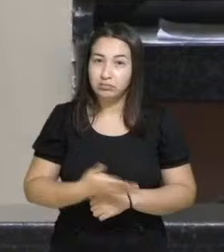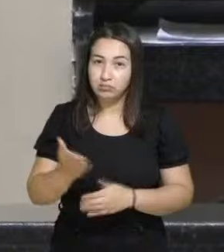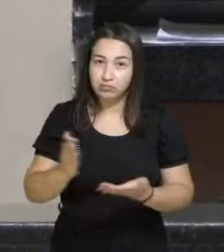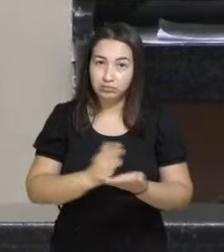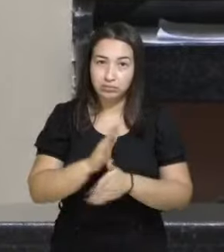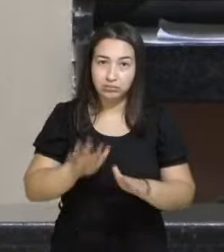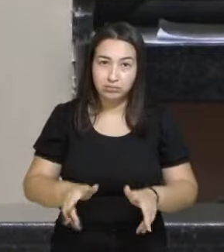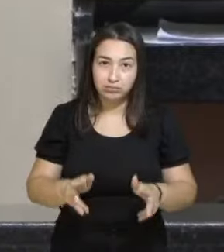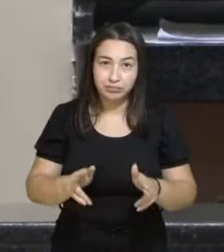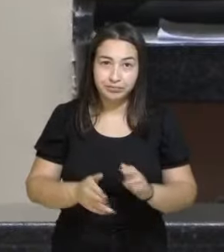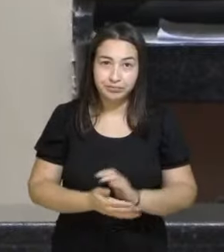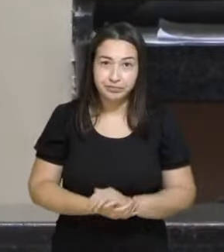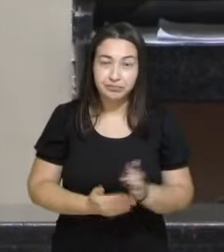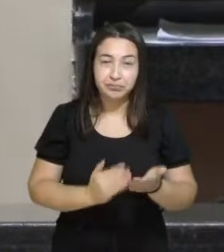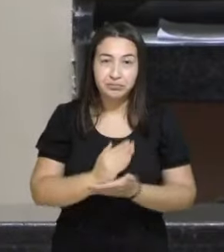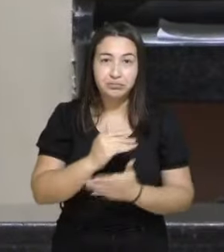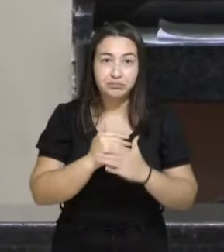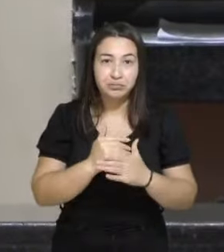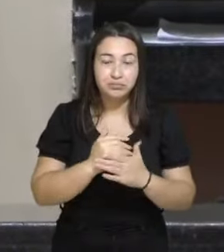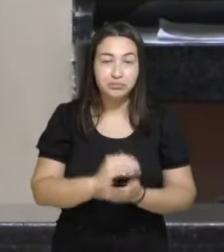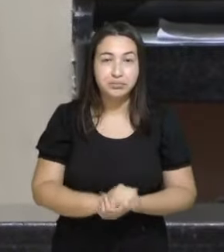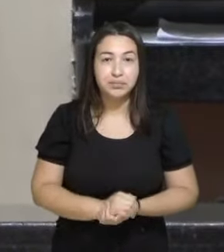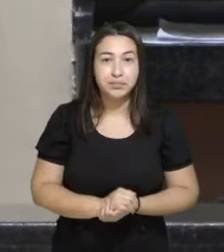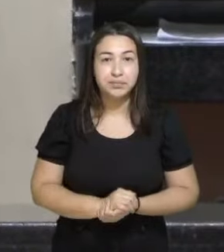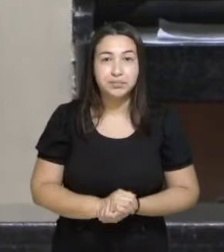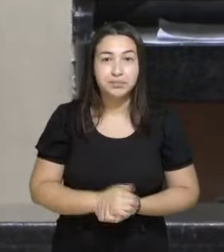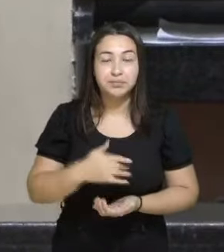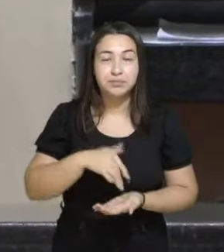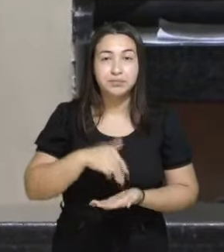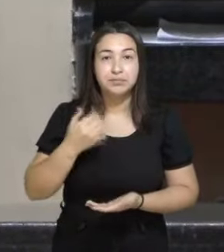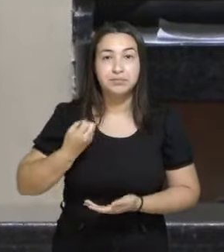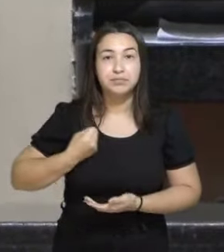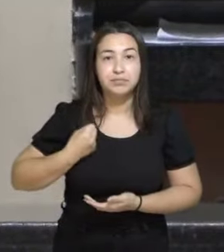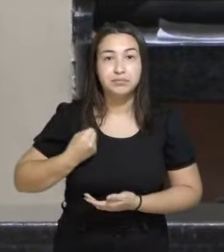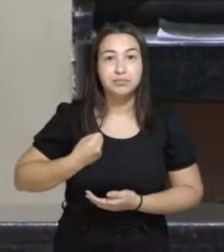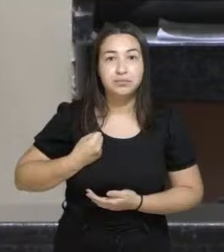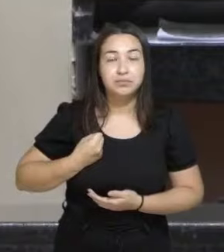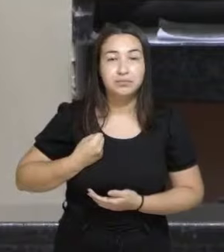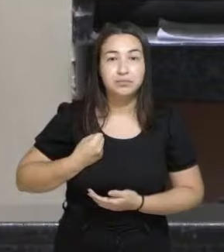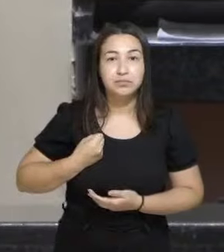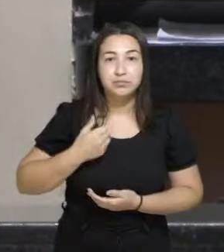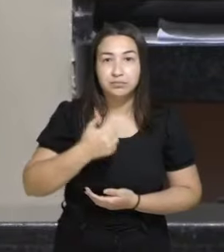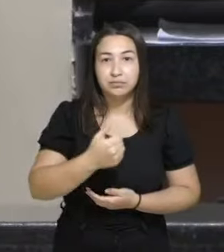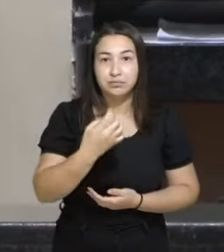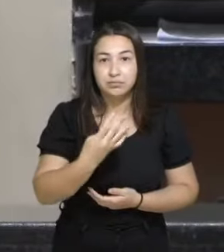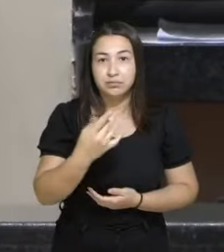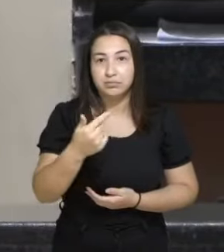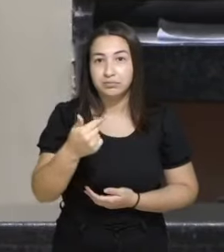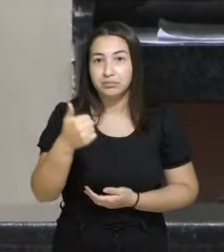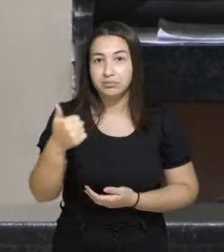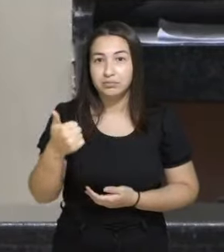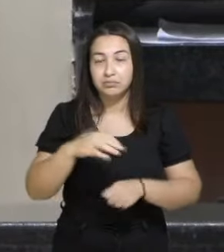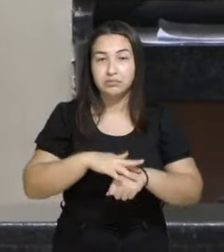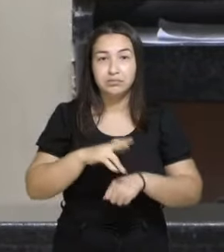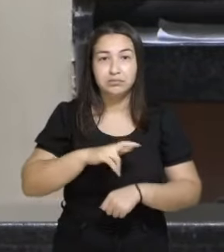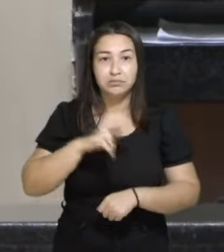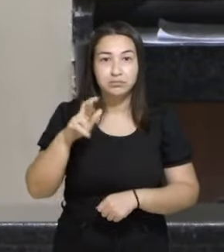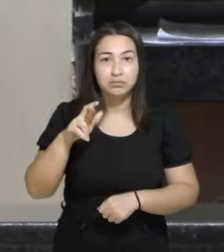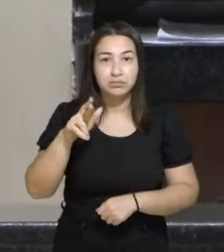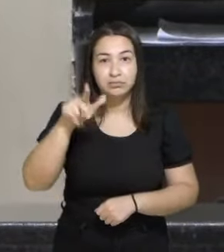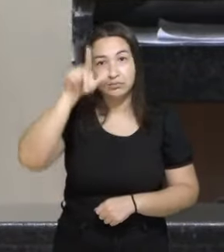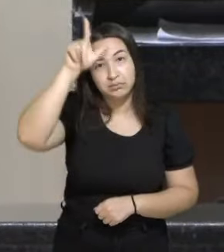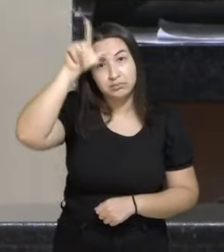encontra. Aprovado por unanimidade, moção. Moção 1471, iniciativa deputado Sargento